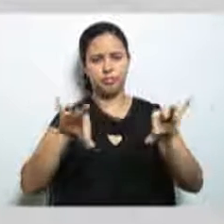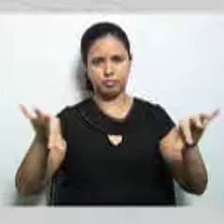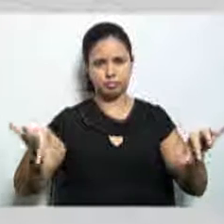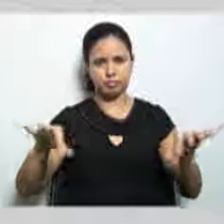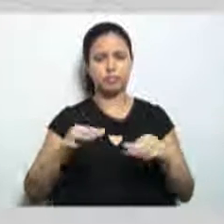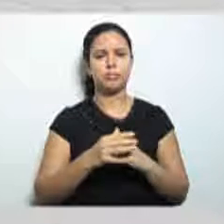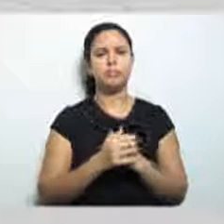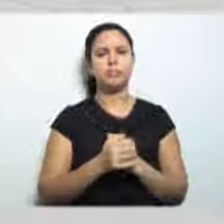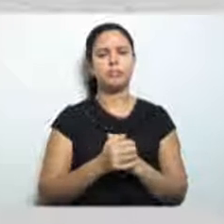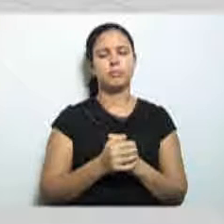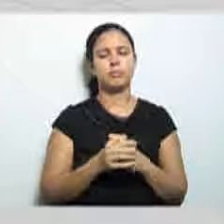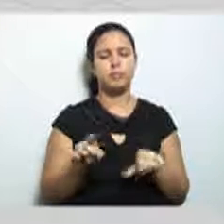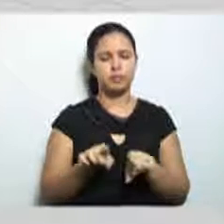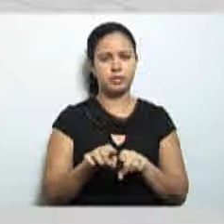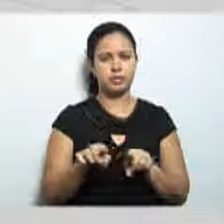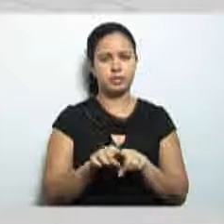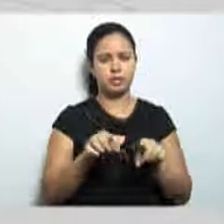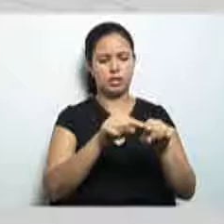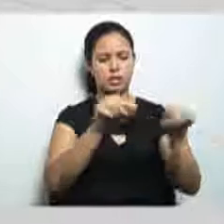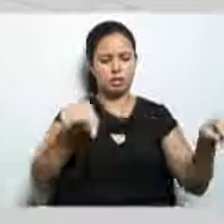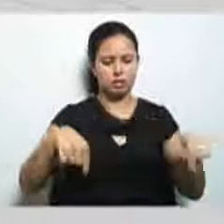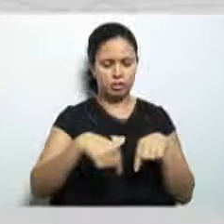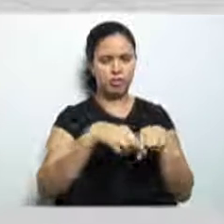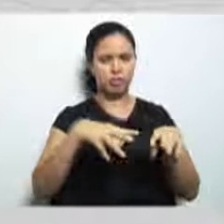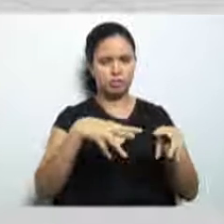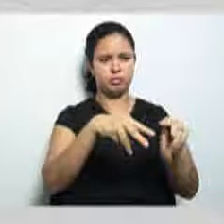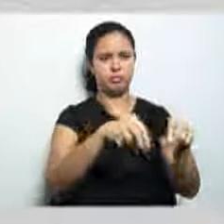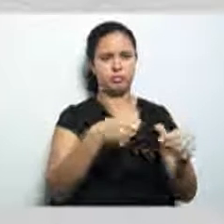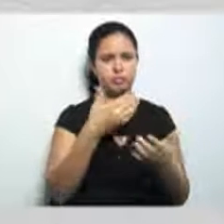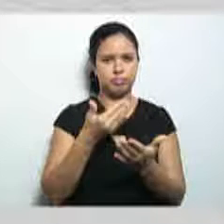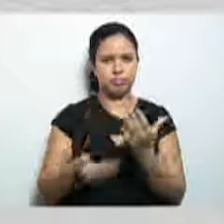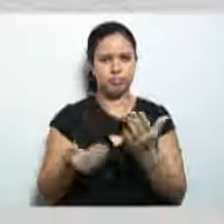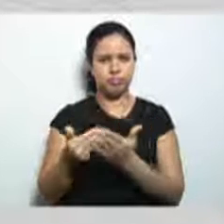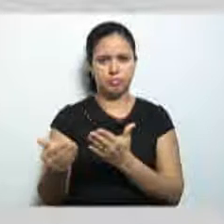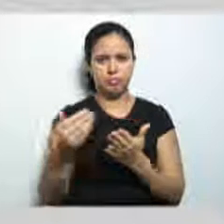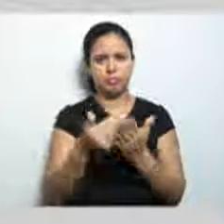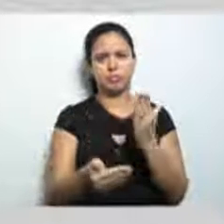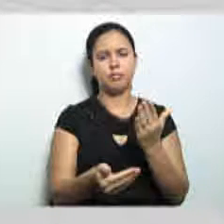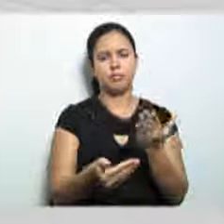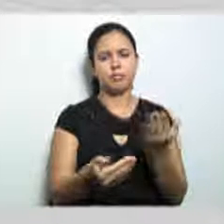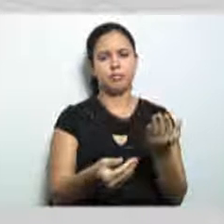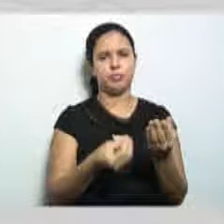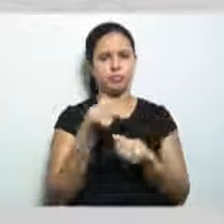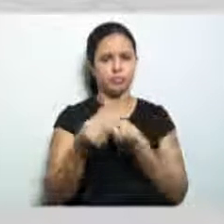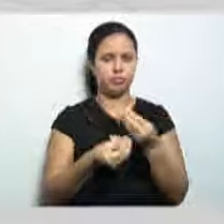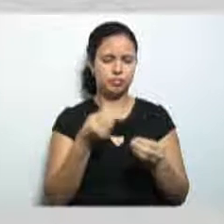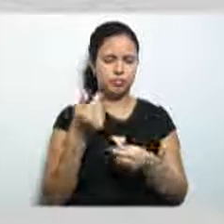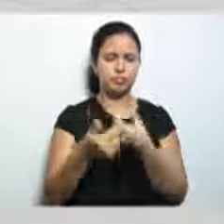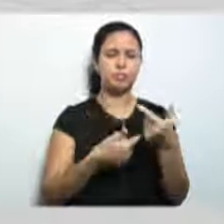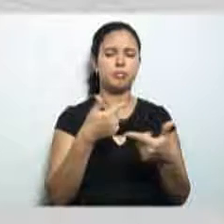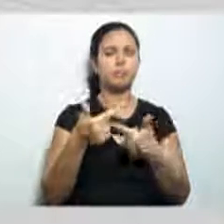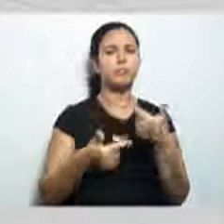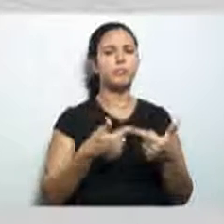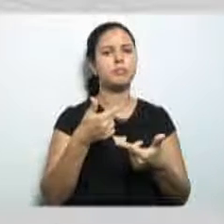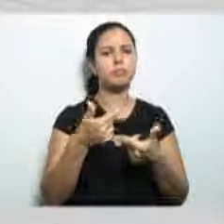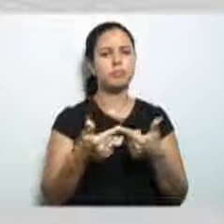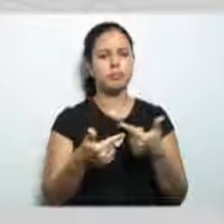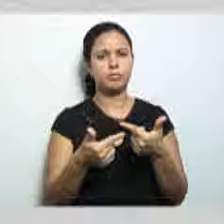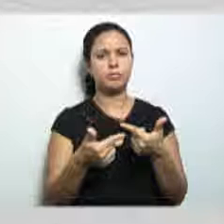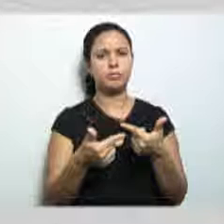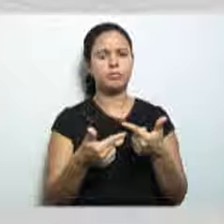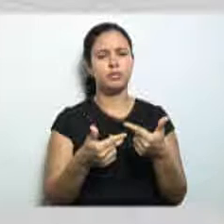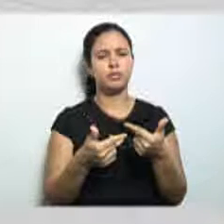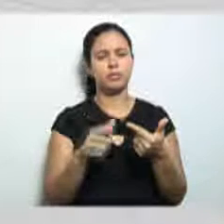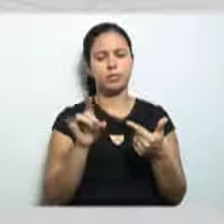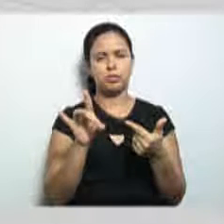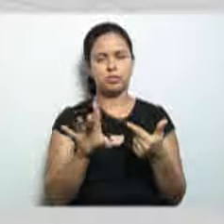de acesso às matérias-primas. Ou seja, o trabalhador perdeu os seus meios de produção. Dessa forma, restou ao